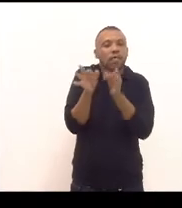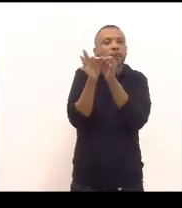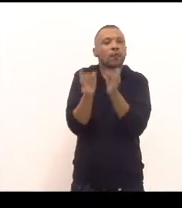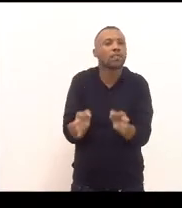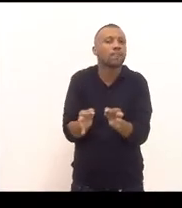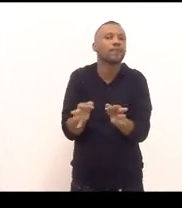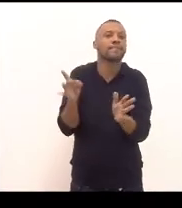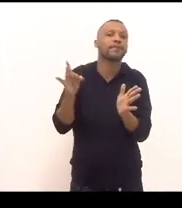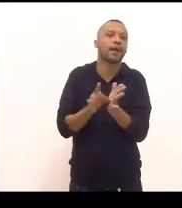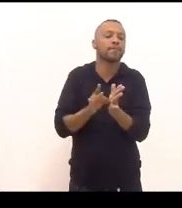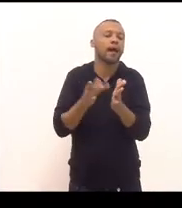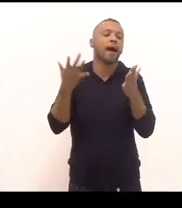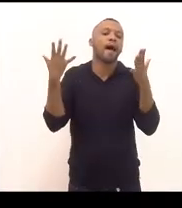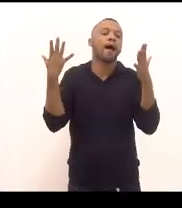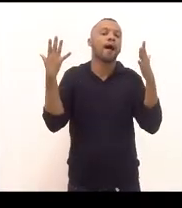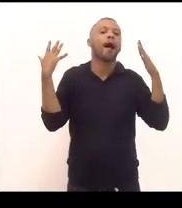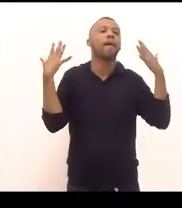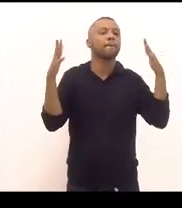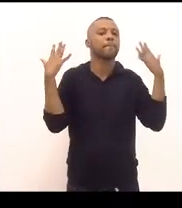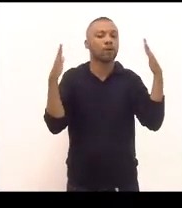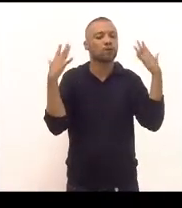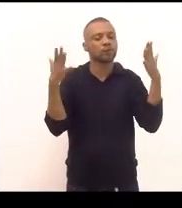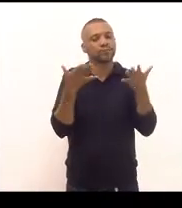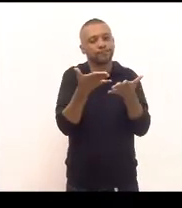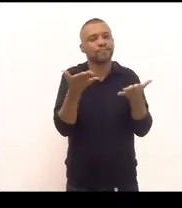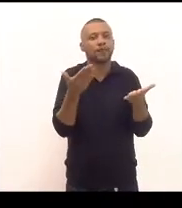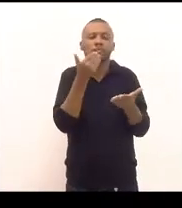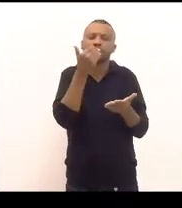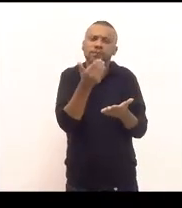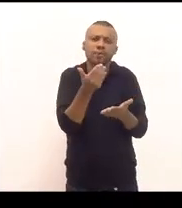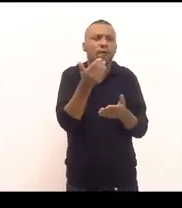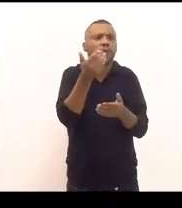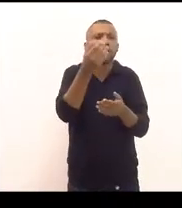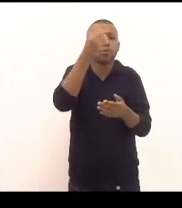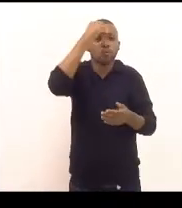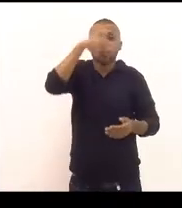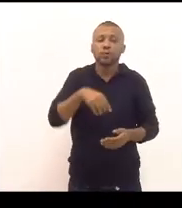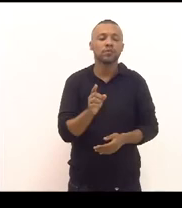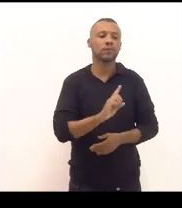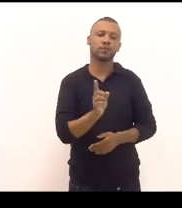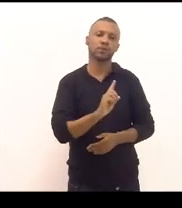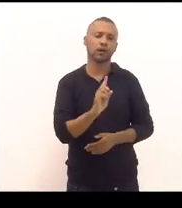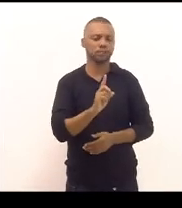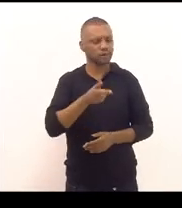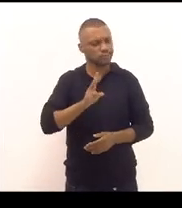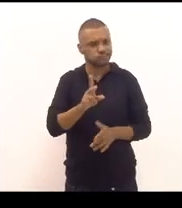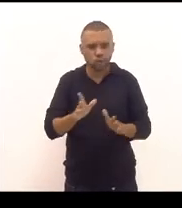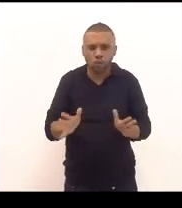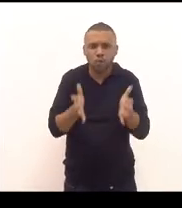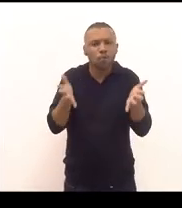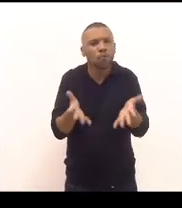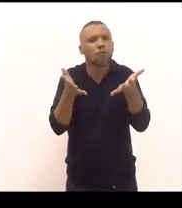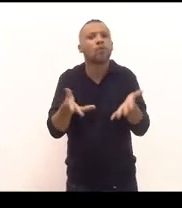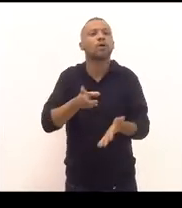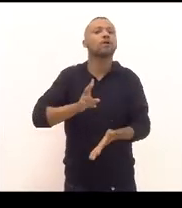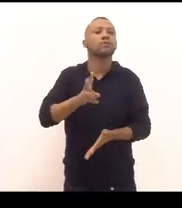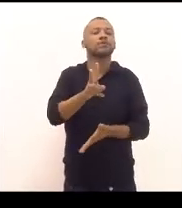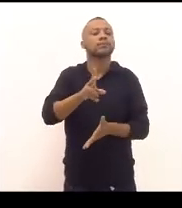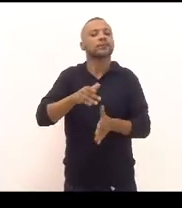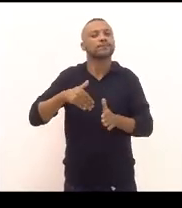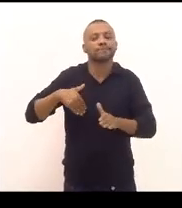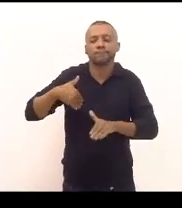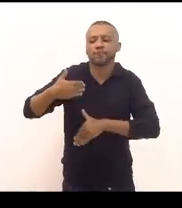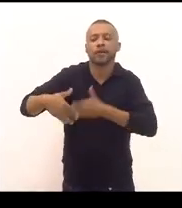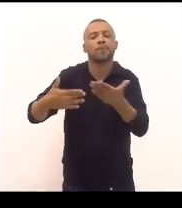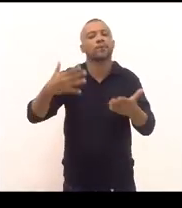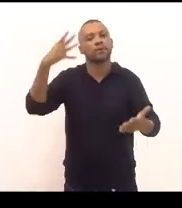para Valdir você e pedir para você não parar para você continuar é seu caminho lindo